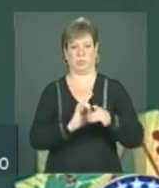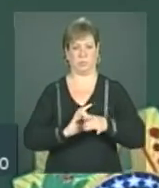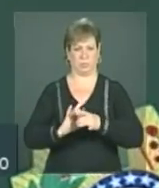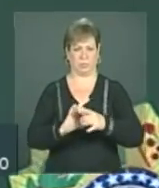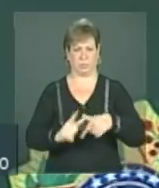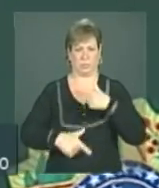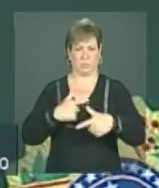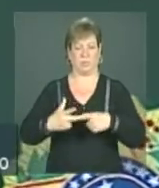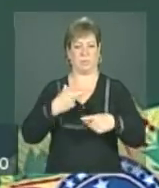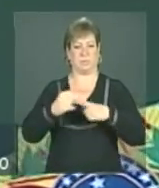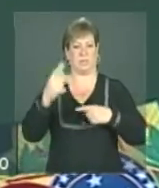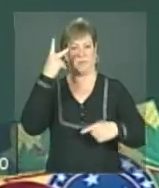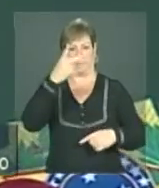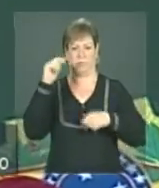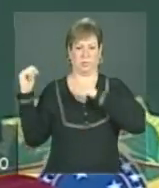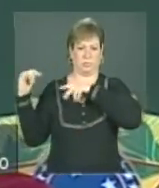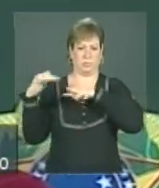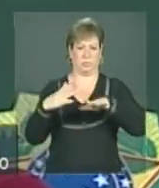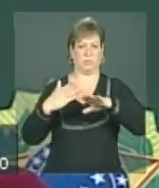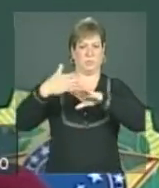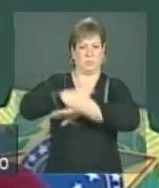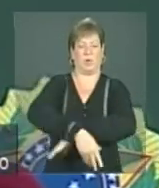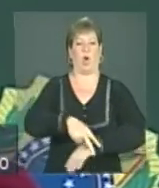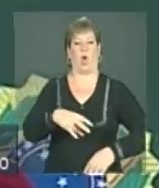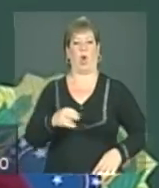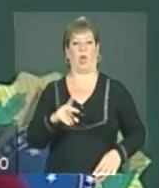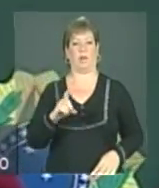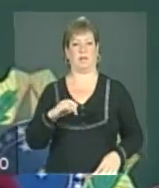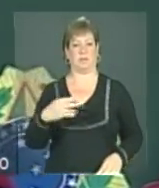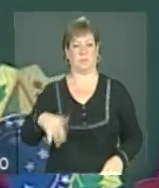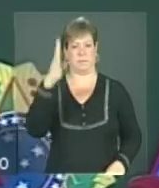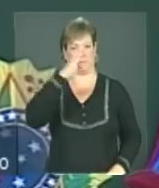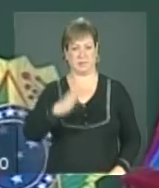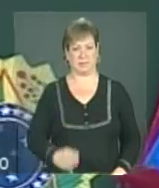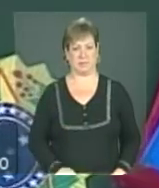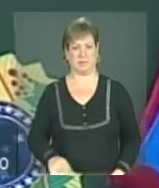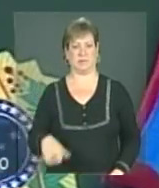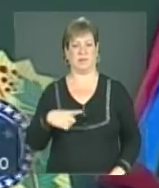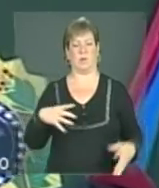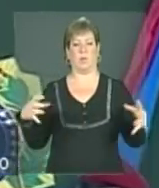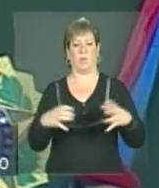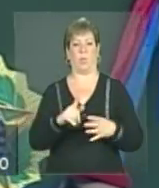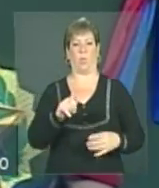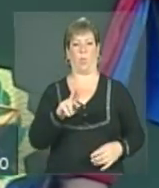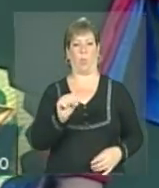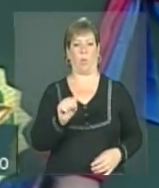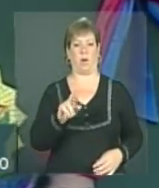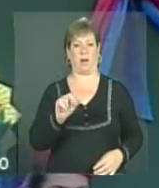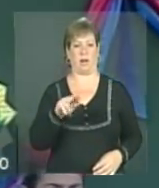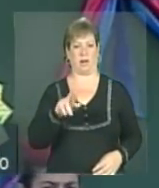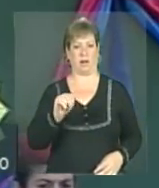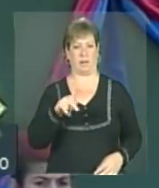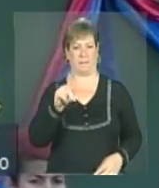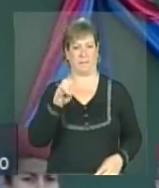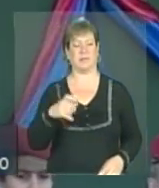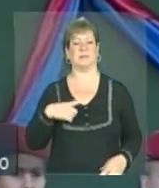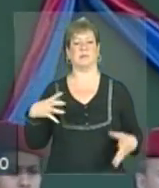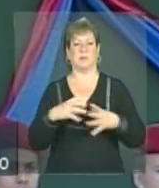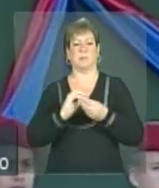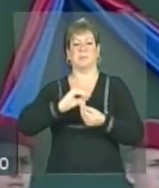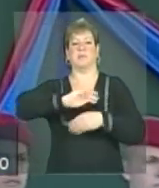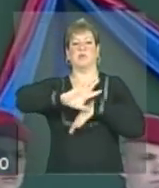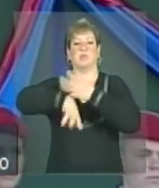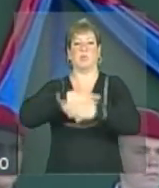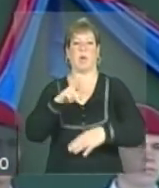tropas estrangeiras que ocupavam o Nordeste brasileiro. A epopeia de Guararapes, marcada pela mistura de